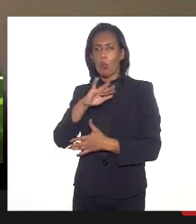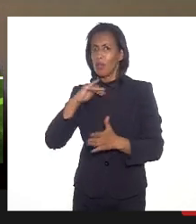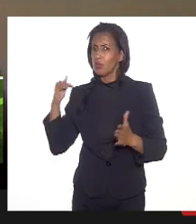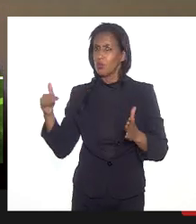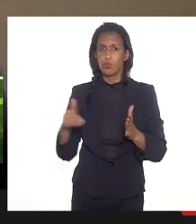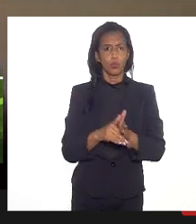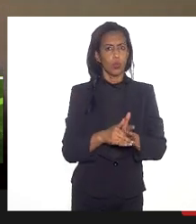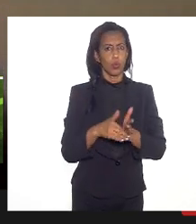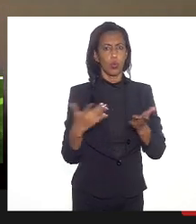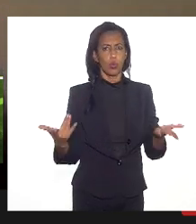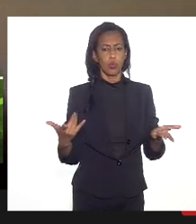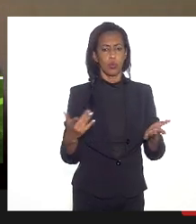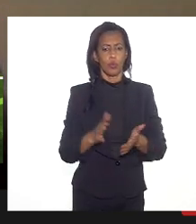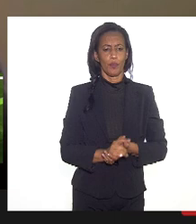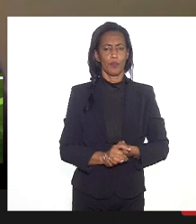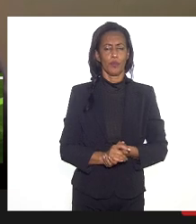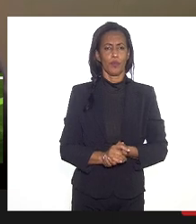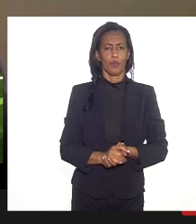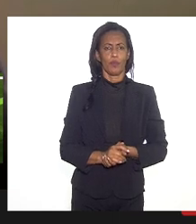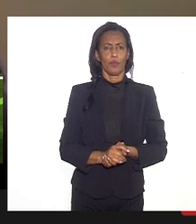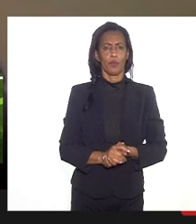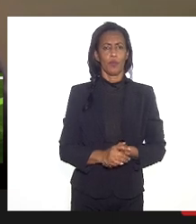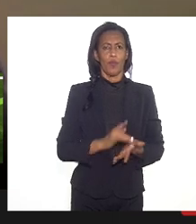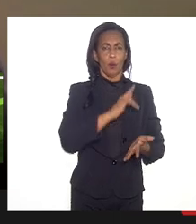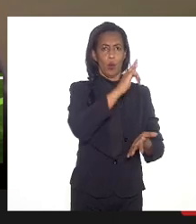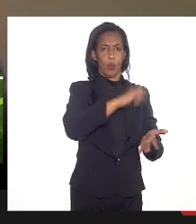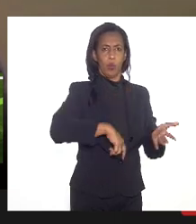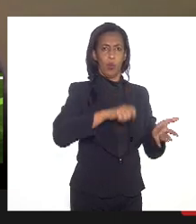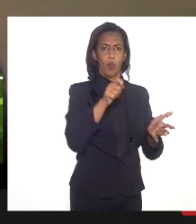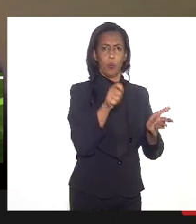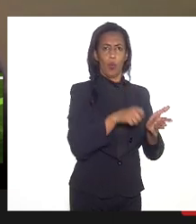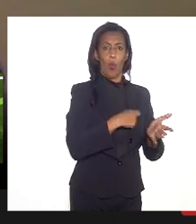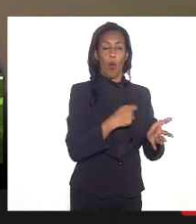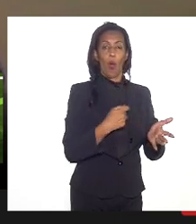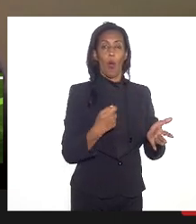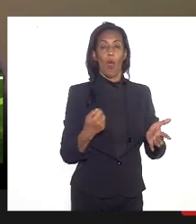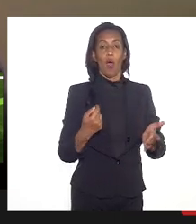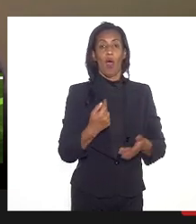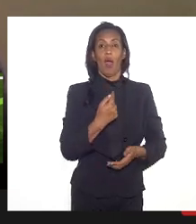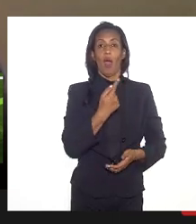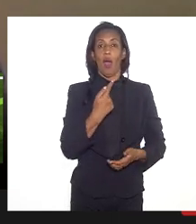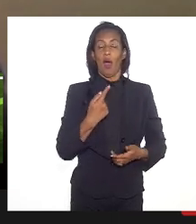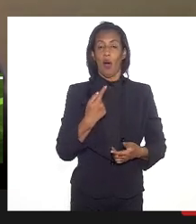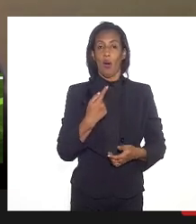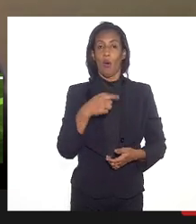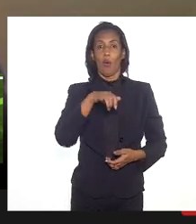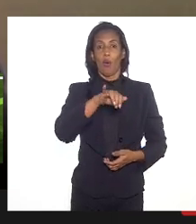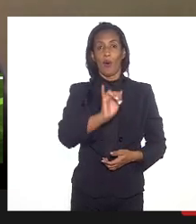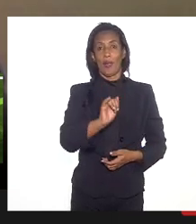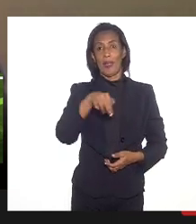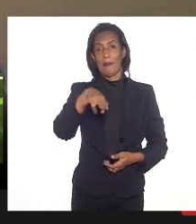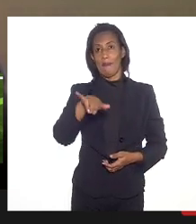Tudo isso com o aval do órgão ambiental estadual, o INEA.